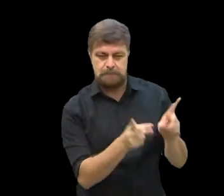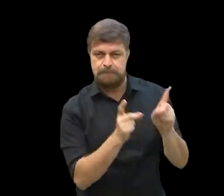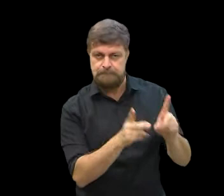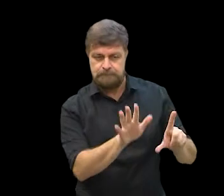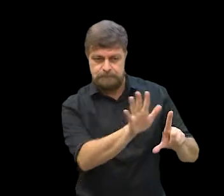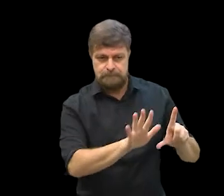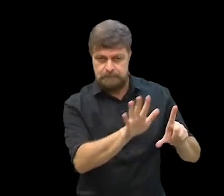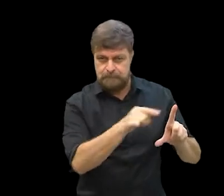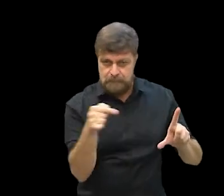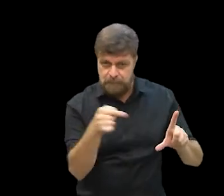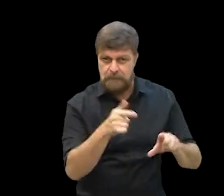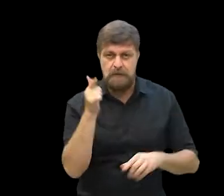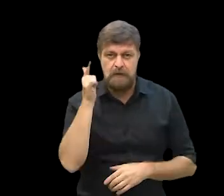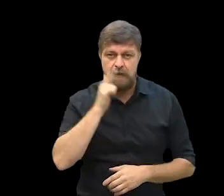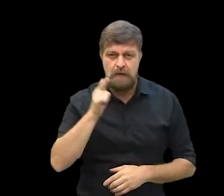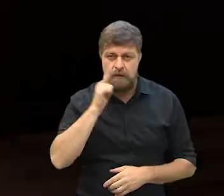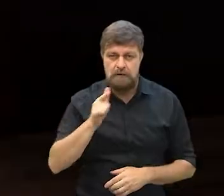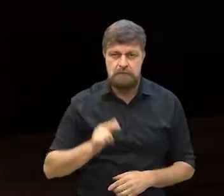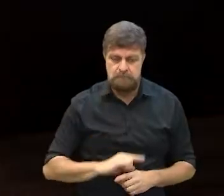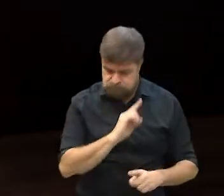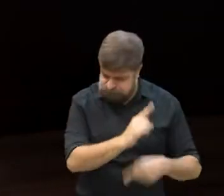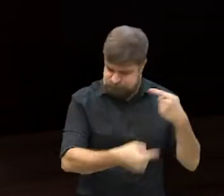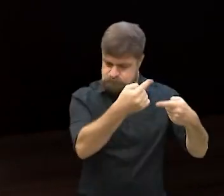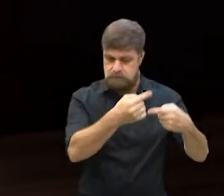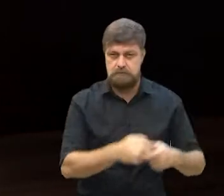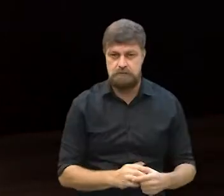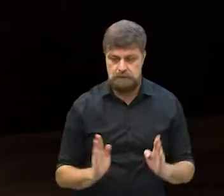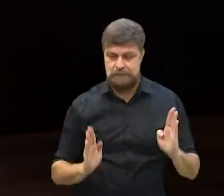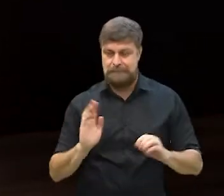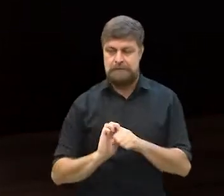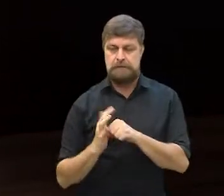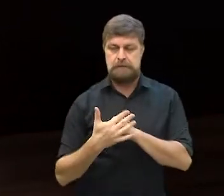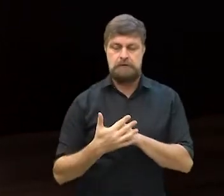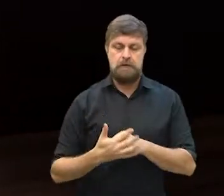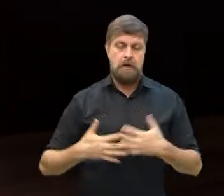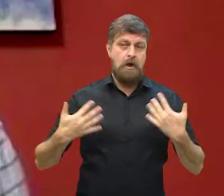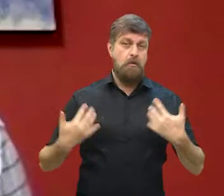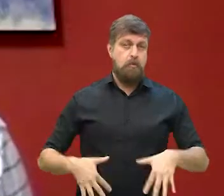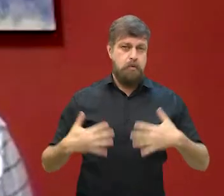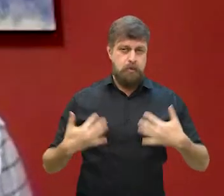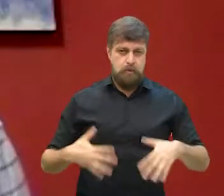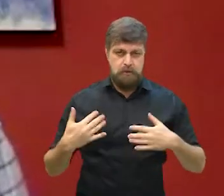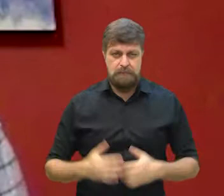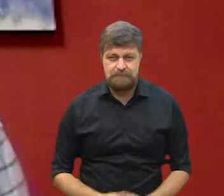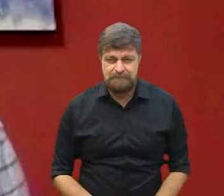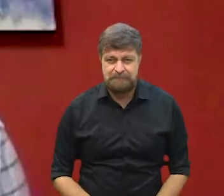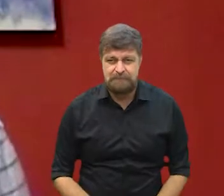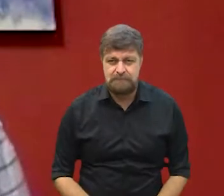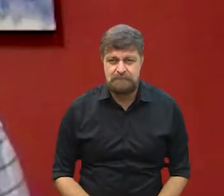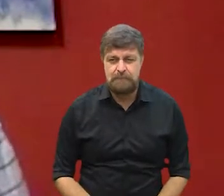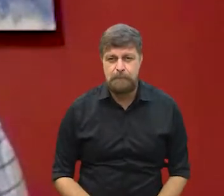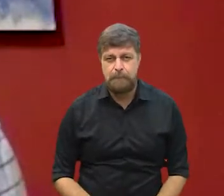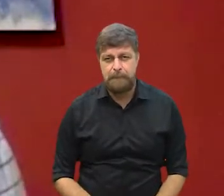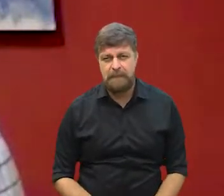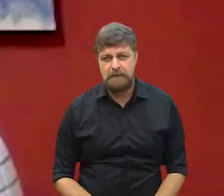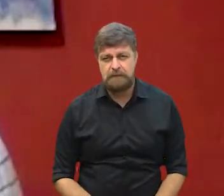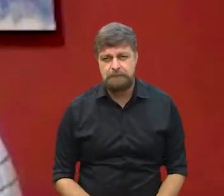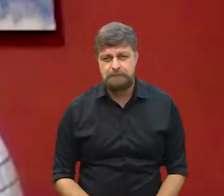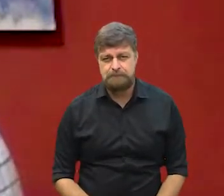ano passado a gente conseguiu recuperar e crescer 4%. Dentro desse cenário louco aí, né? Dentro desse cenário louco. E